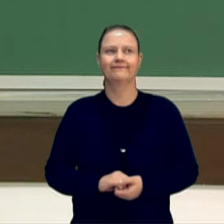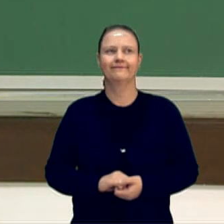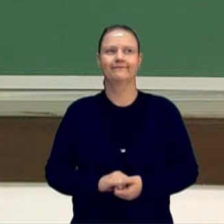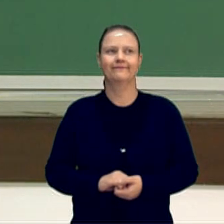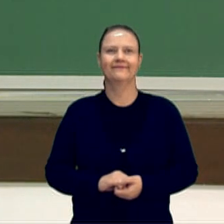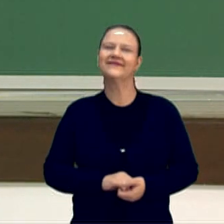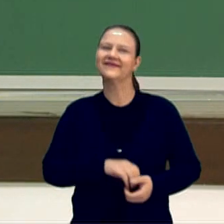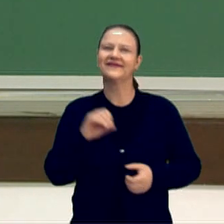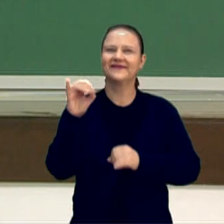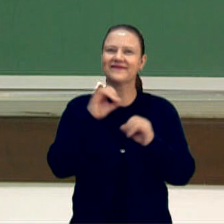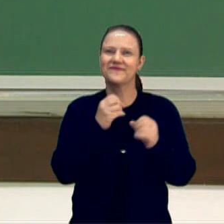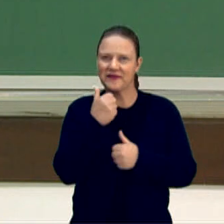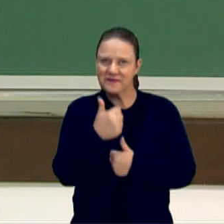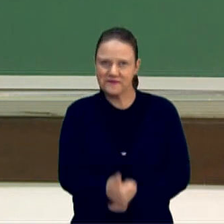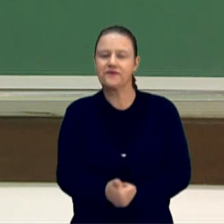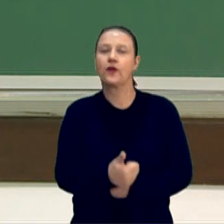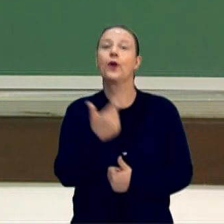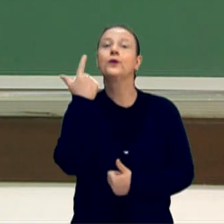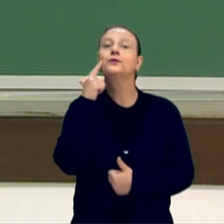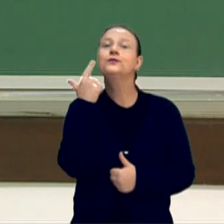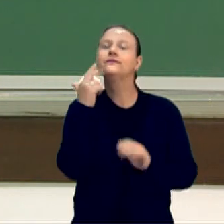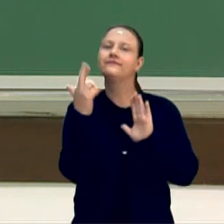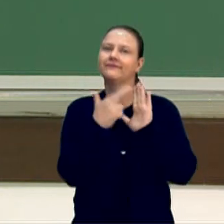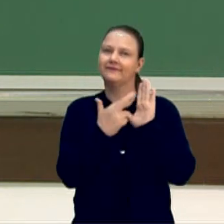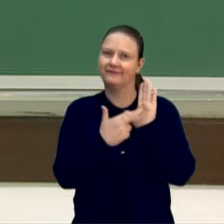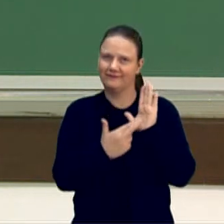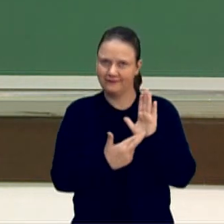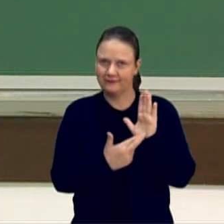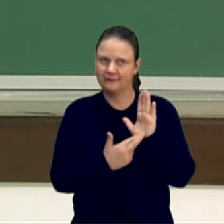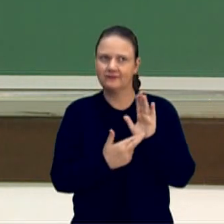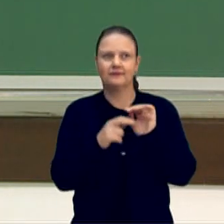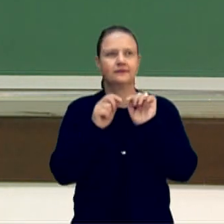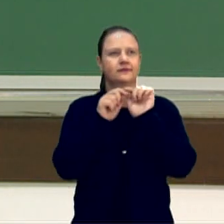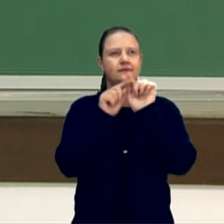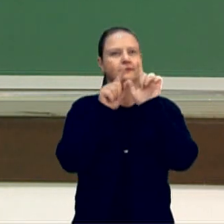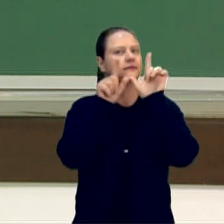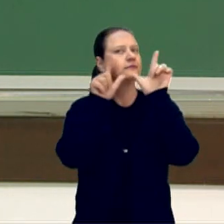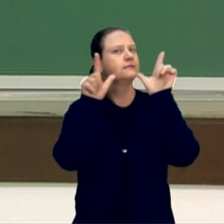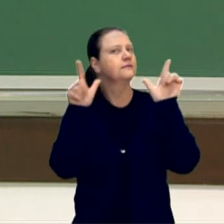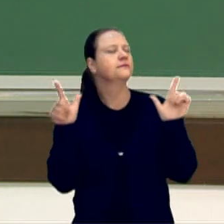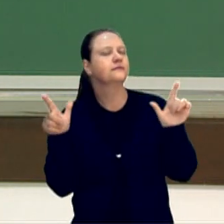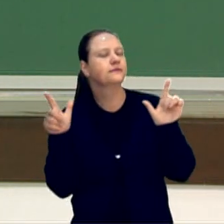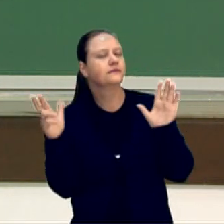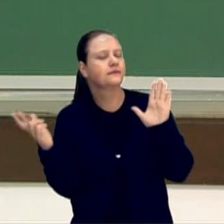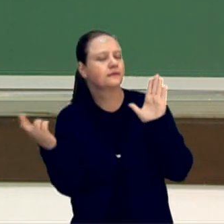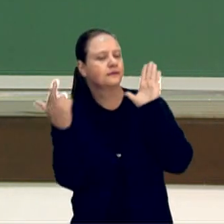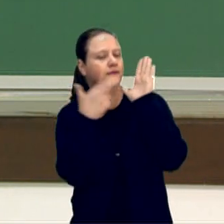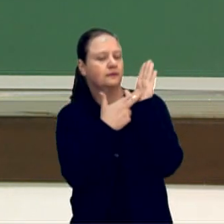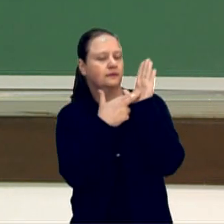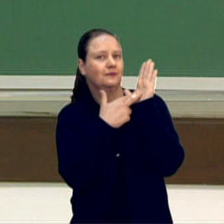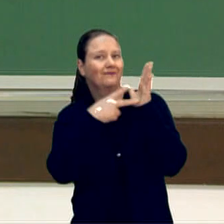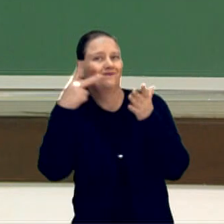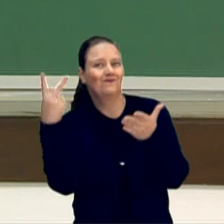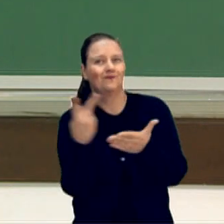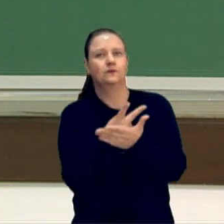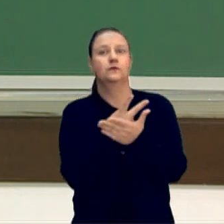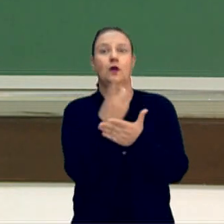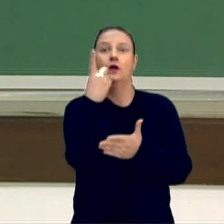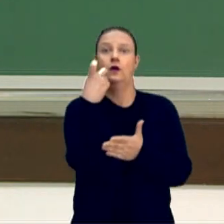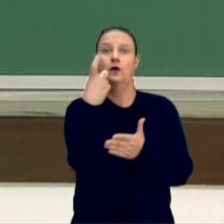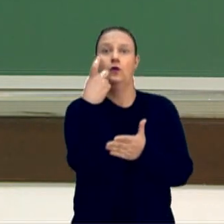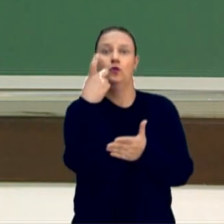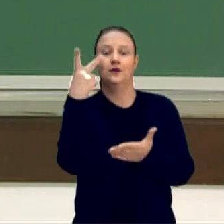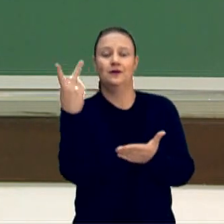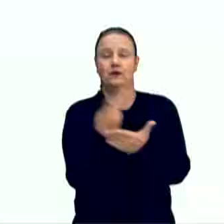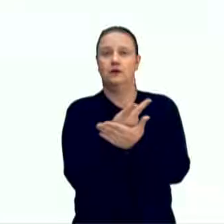Pessoal, tudo bem? Então, conseguiram fazer? Claro que a resposta incorreta e que você